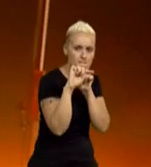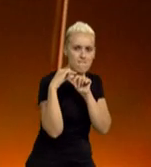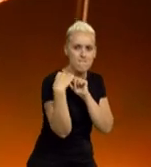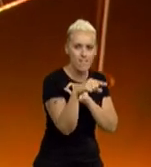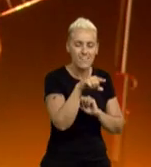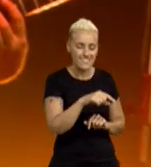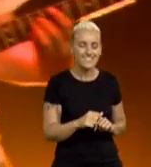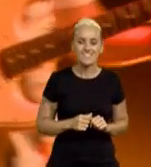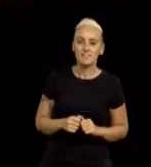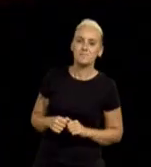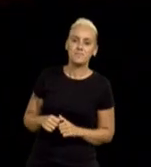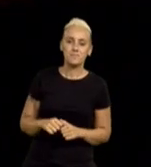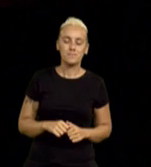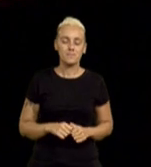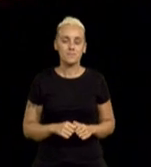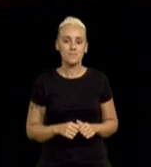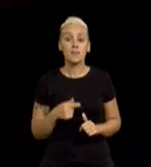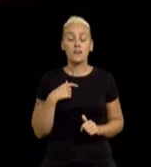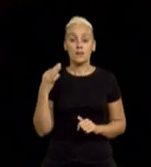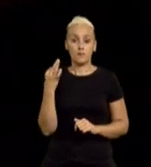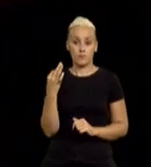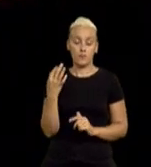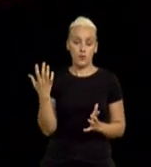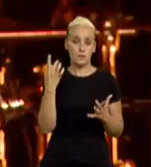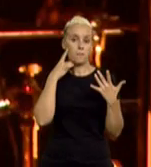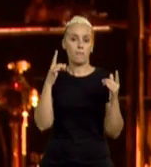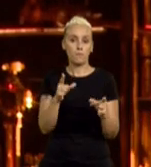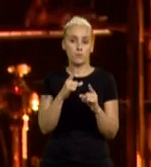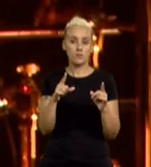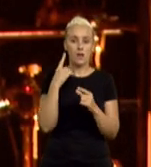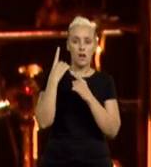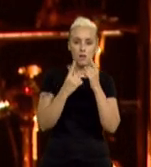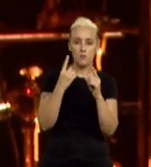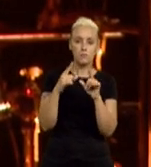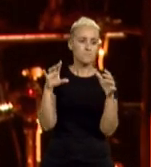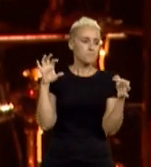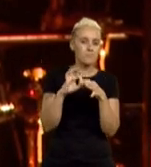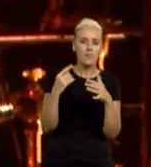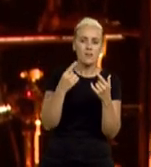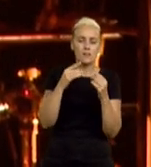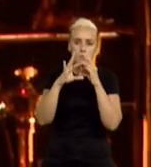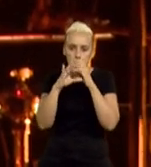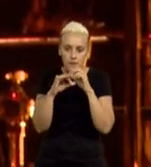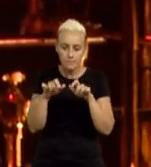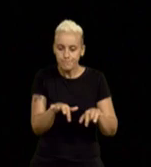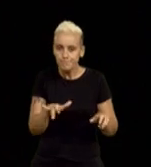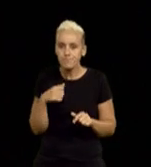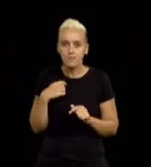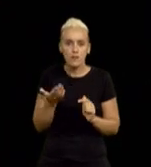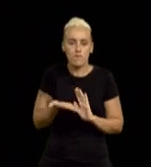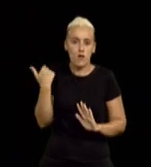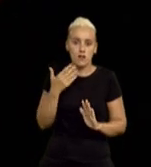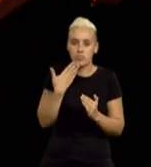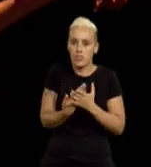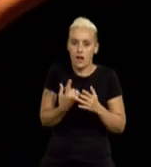dream. Nós eliminamos essa parte toda dos metais e sopros, não sei o quê. Logo à